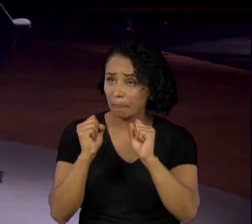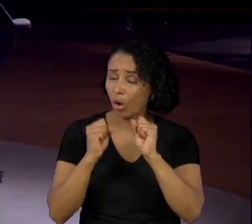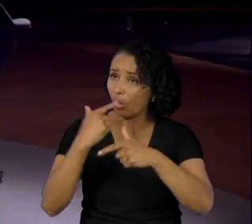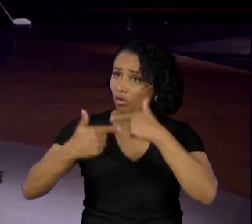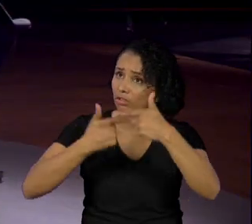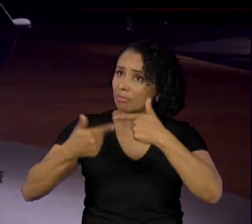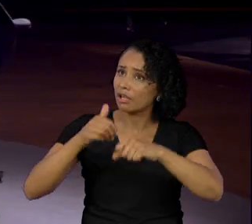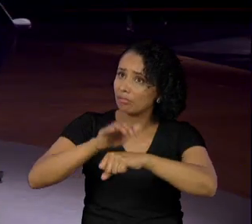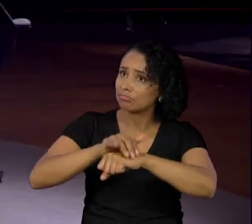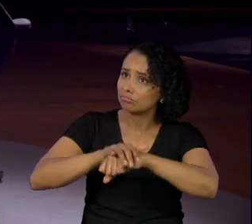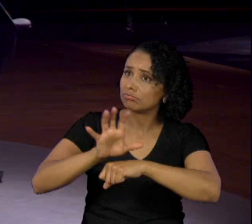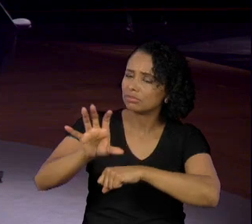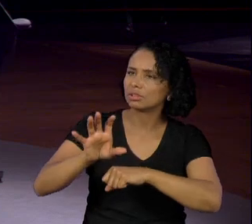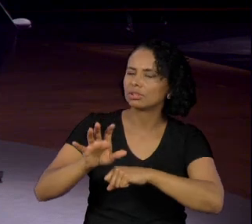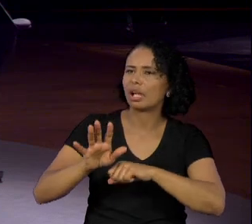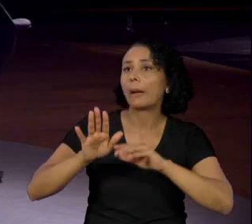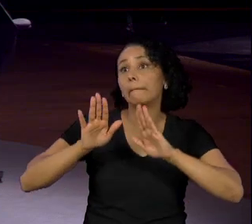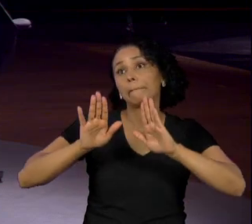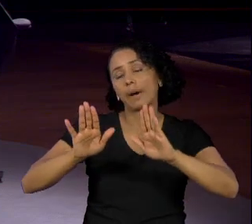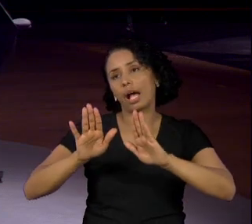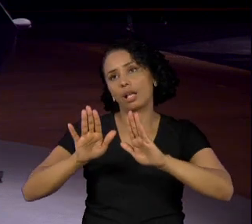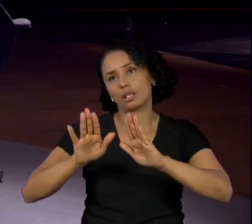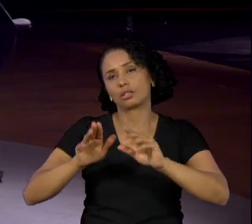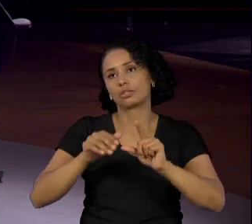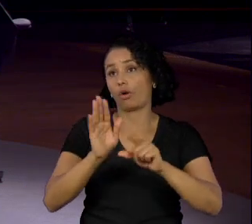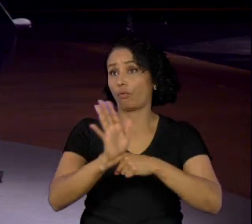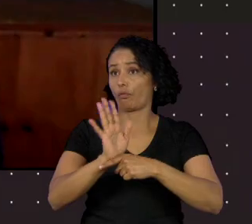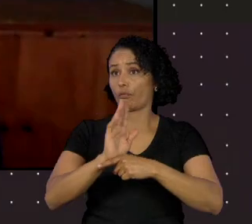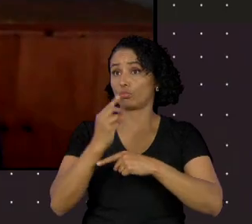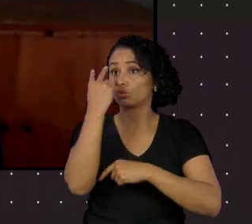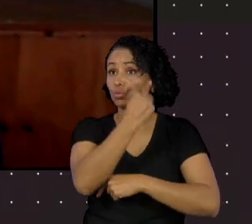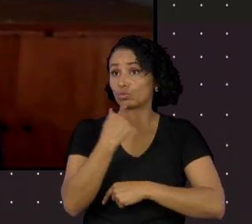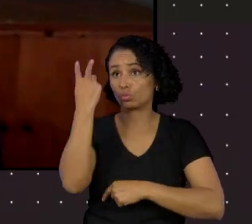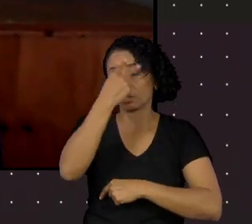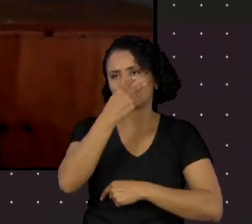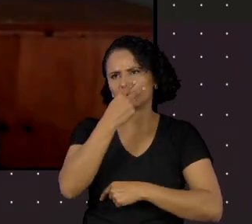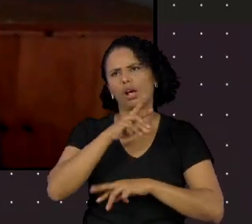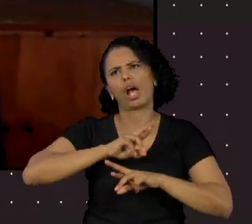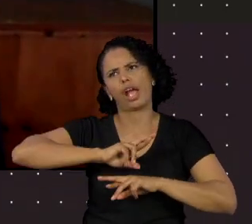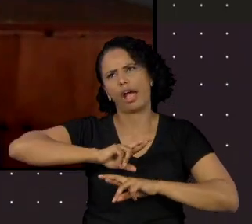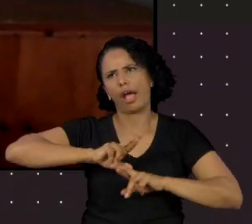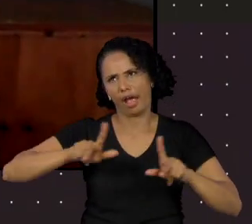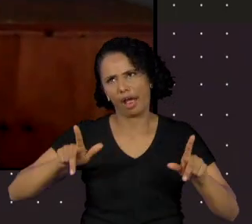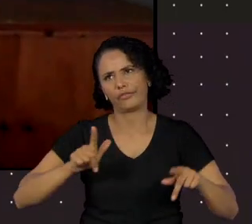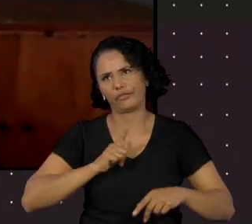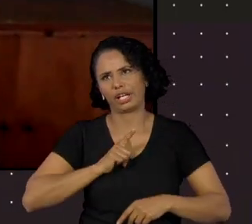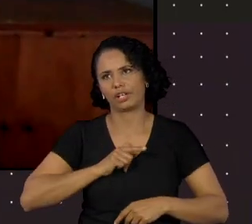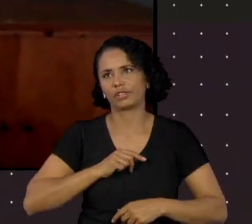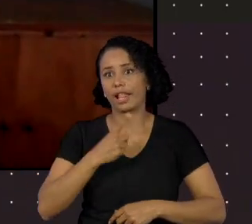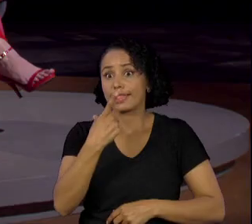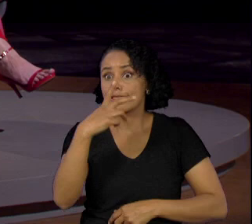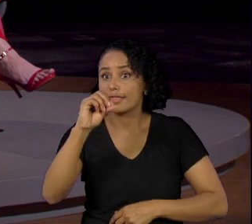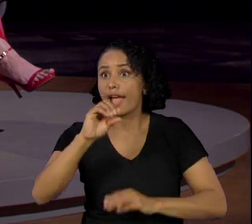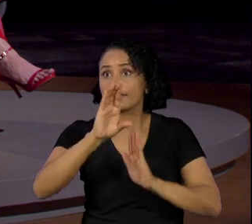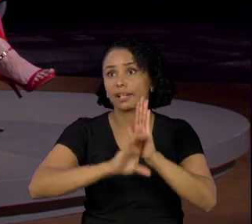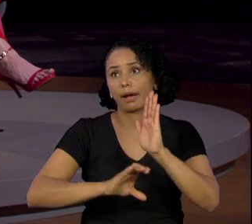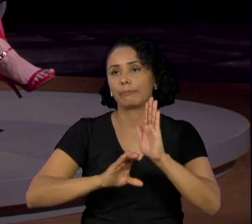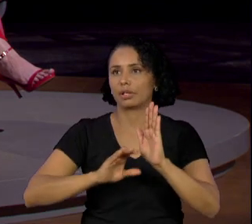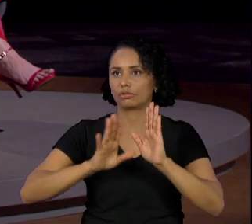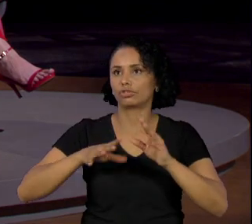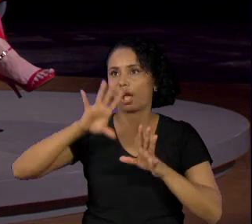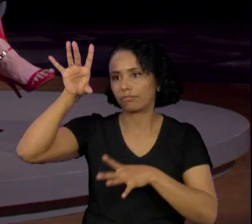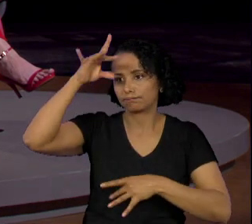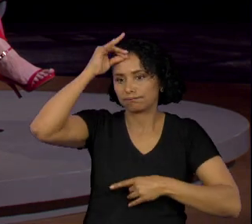né? Diferente de um longa que geralmente dura 2 horas, no máximo, você tem 10 capítulos para essa personagem se